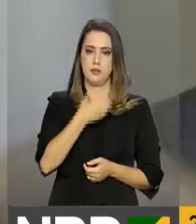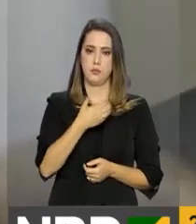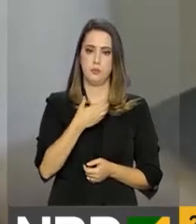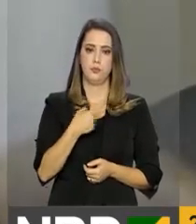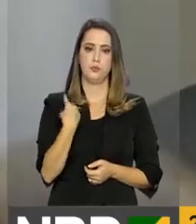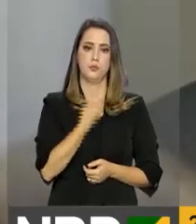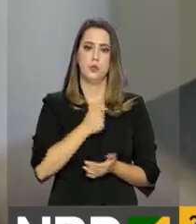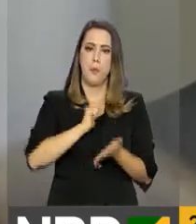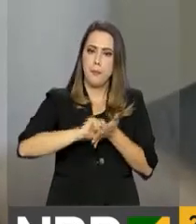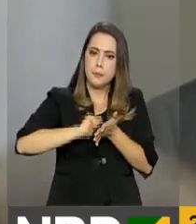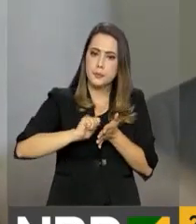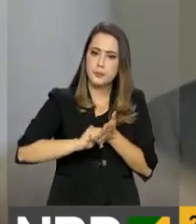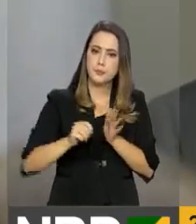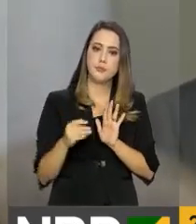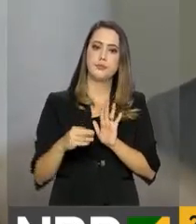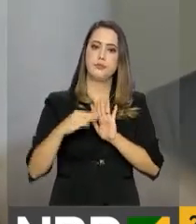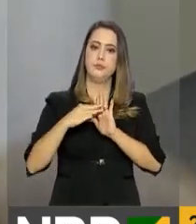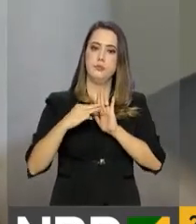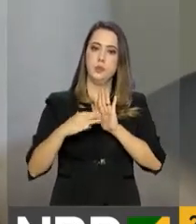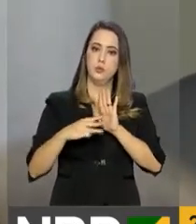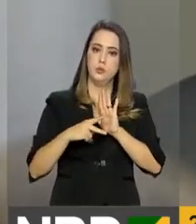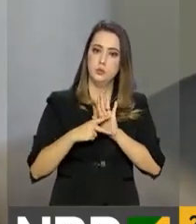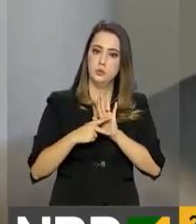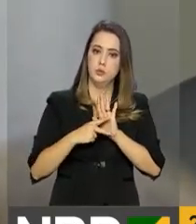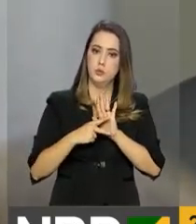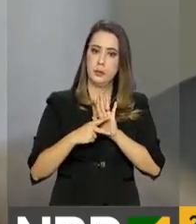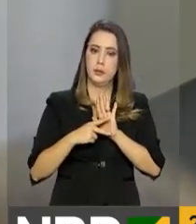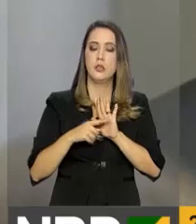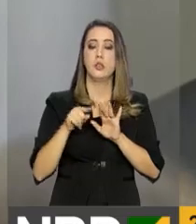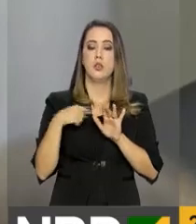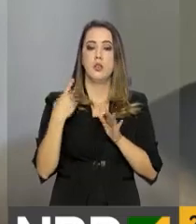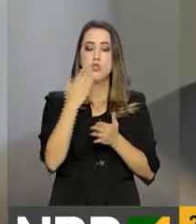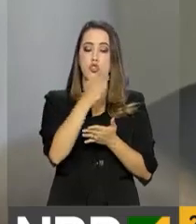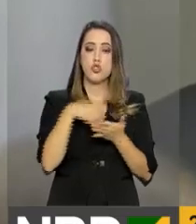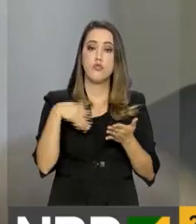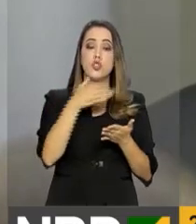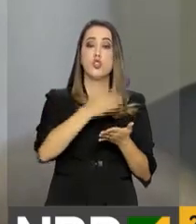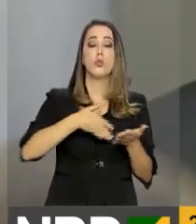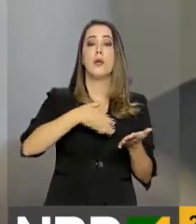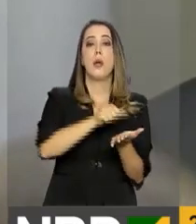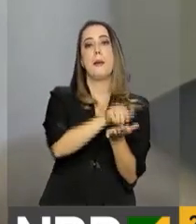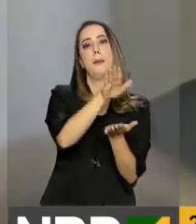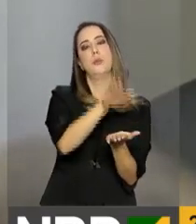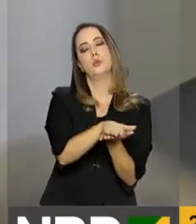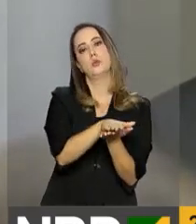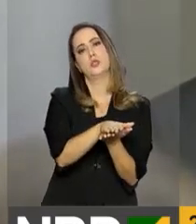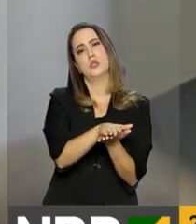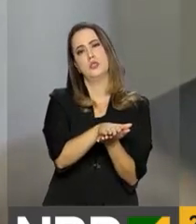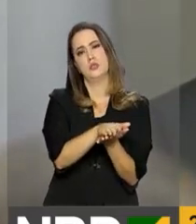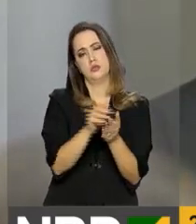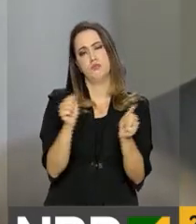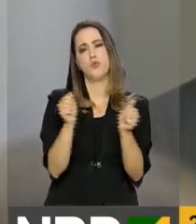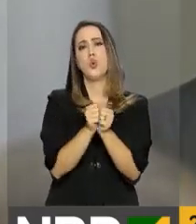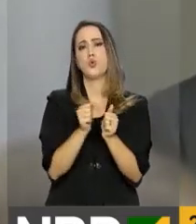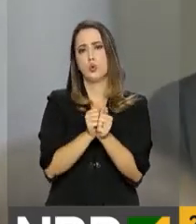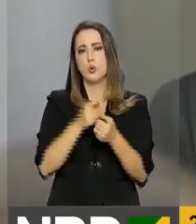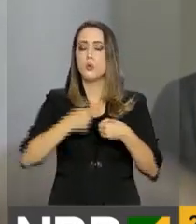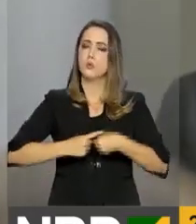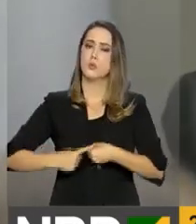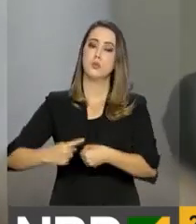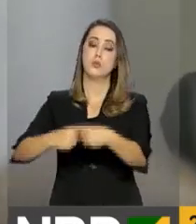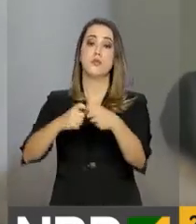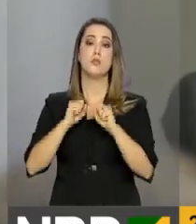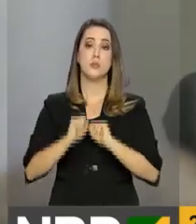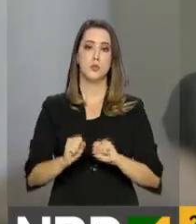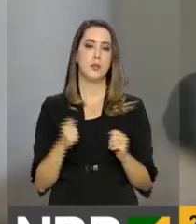de dezembro, eu editei uma medida provisória partilhando o produto da multa com os municípios. E os municípios puderam, no último dia do ano,